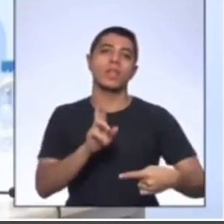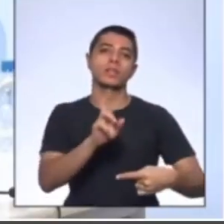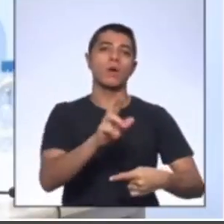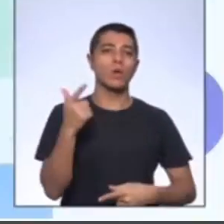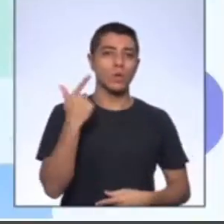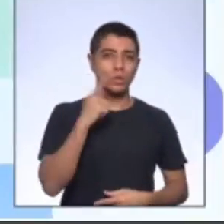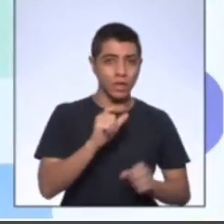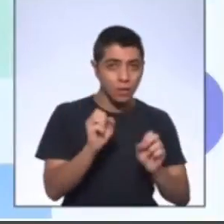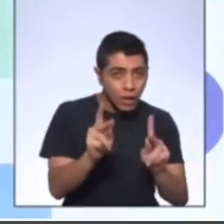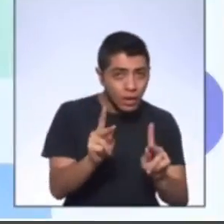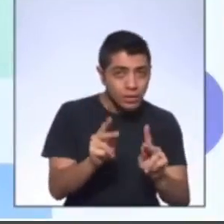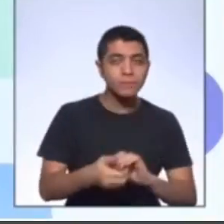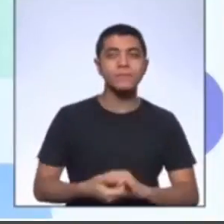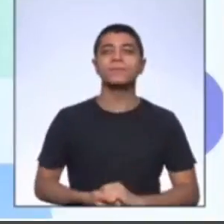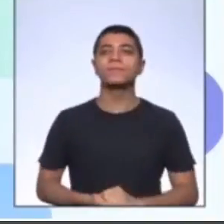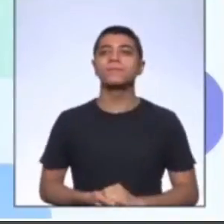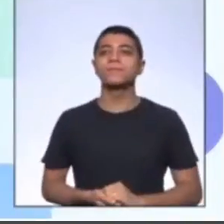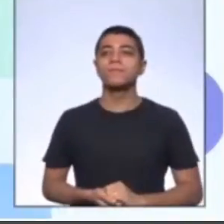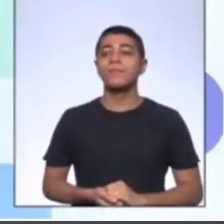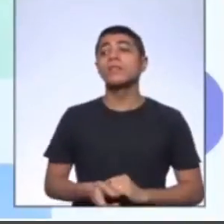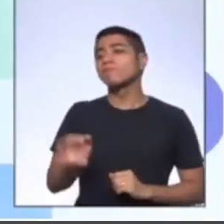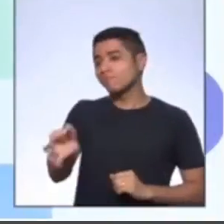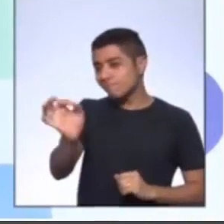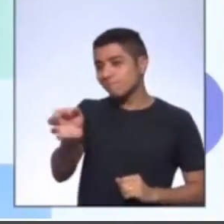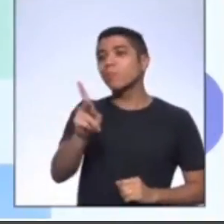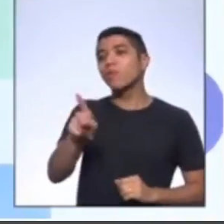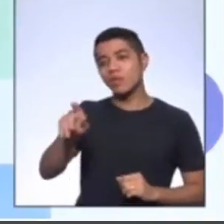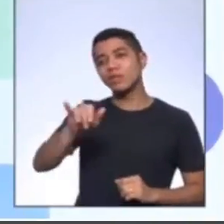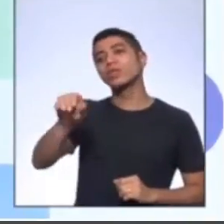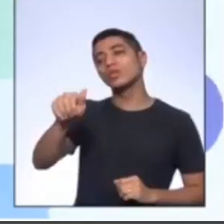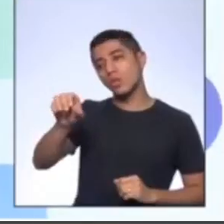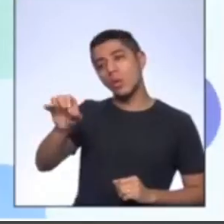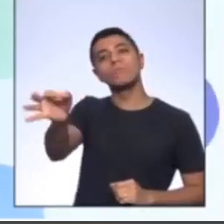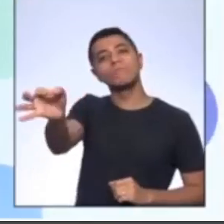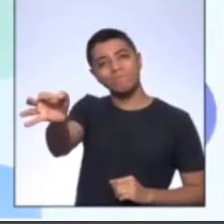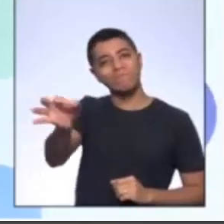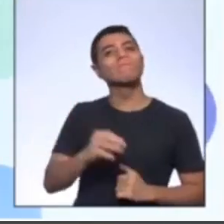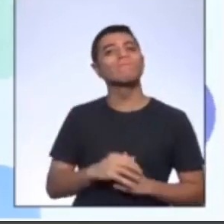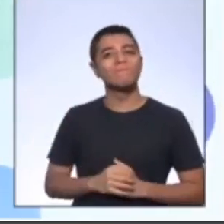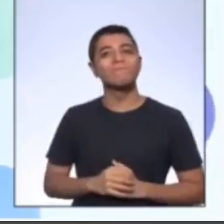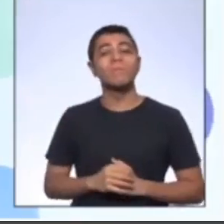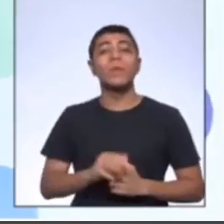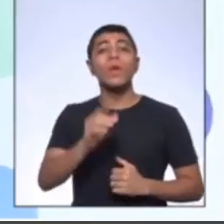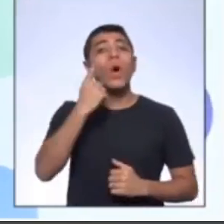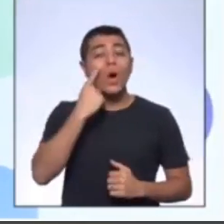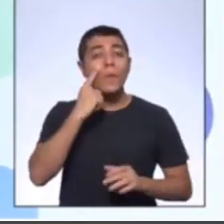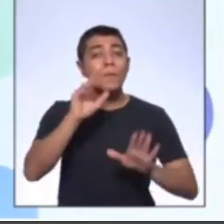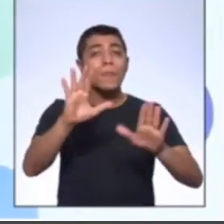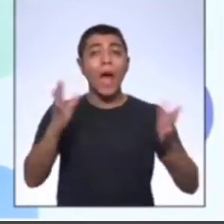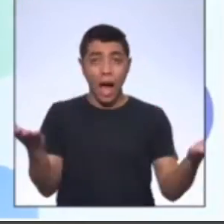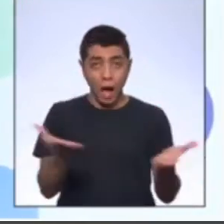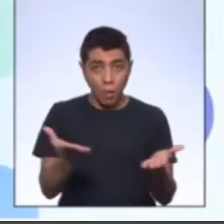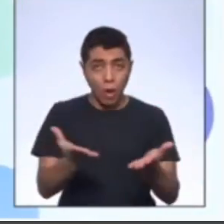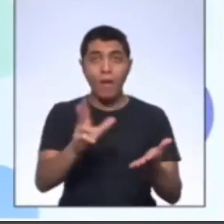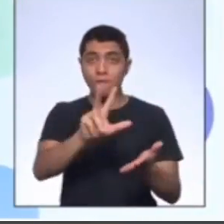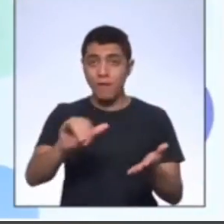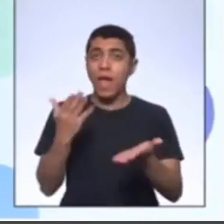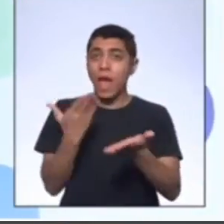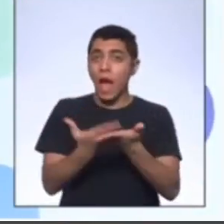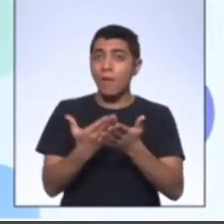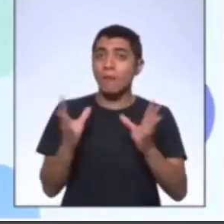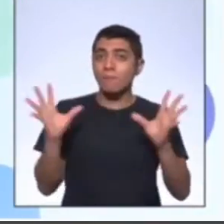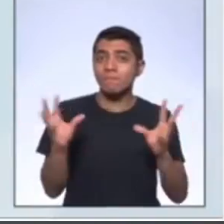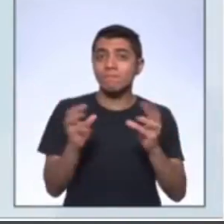ok ok muito bem lembrado professor joão olha só a gente agora né nós temos a nossa revisão nesta aula